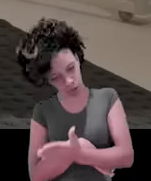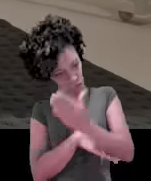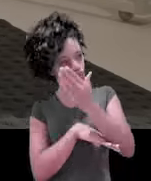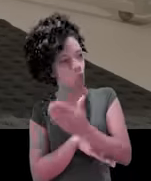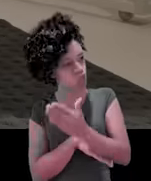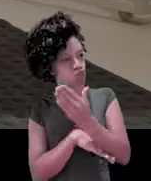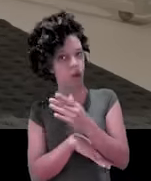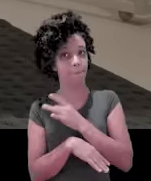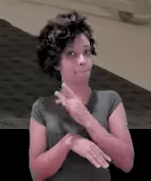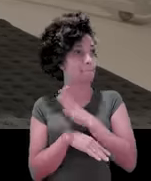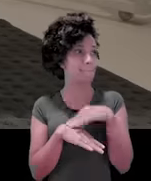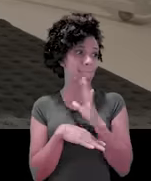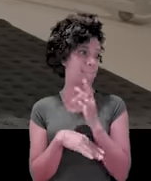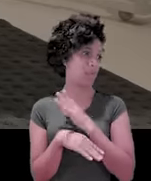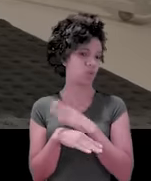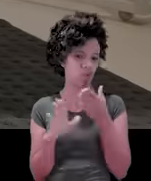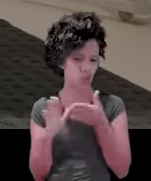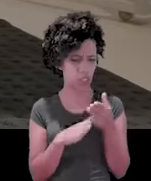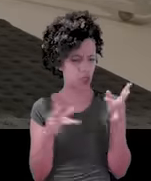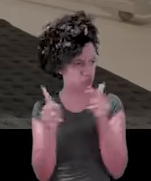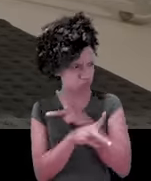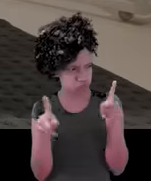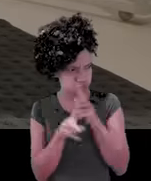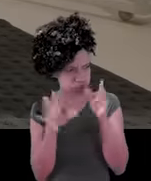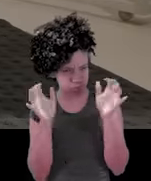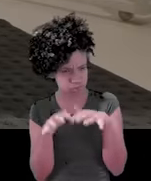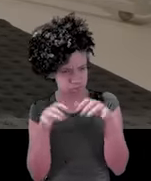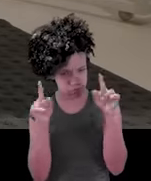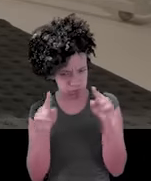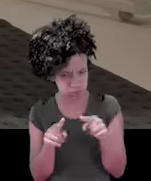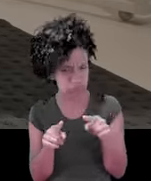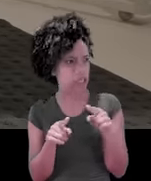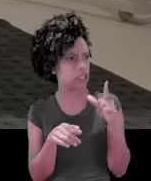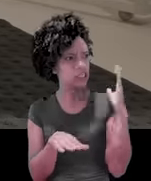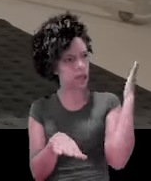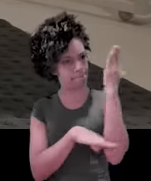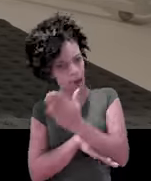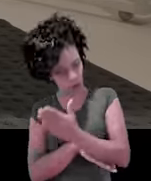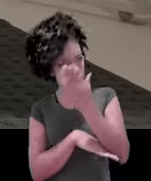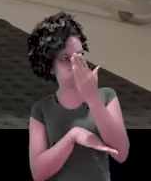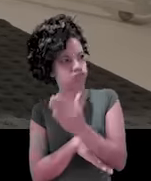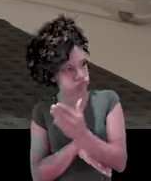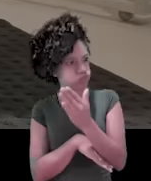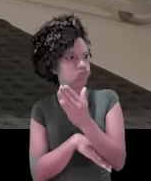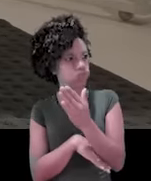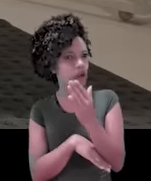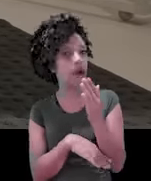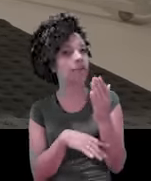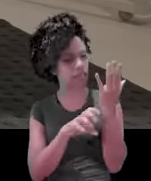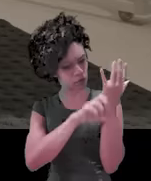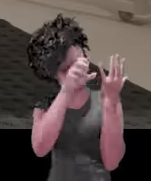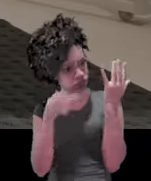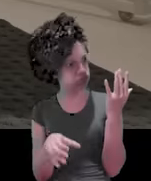você não pode mandar maiores medos cara durante as ventanias e temporais caia Galhos enorme cai Galhos enormes